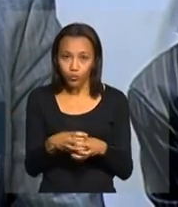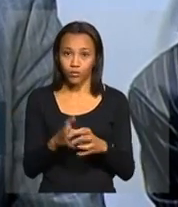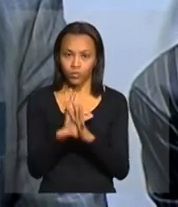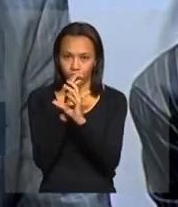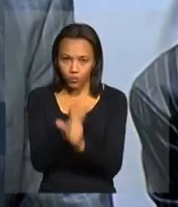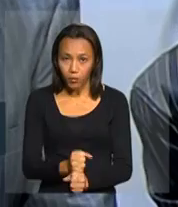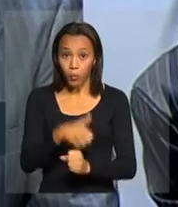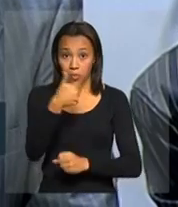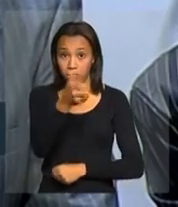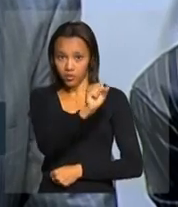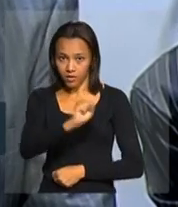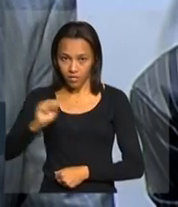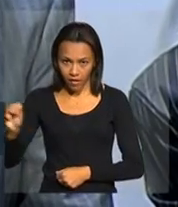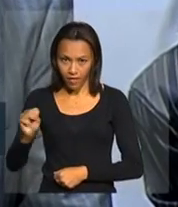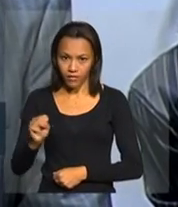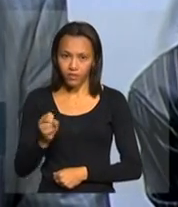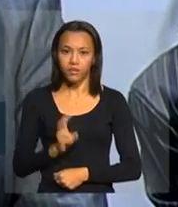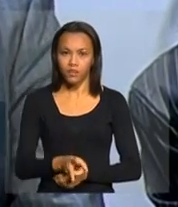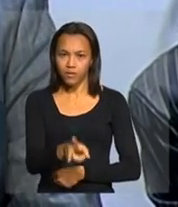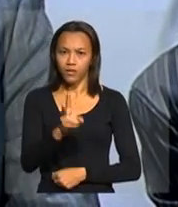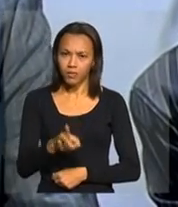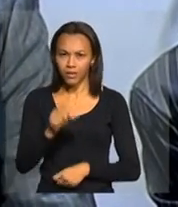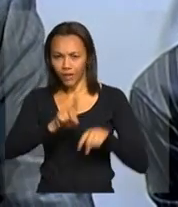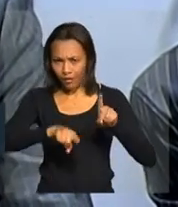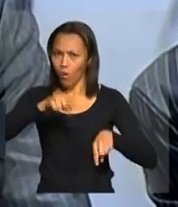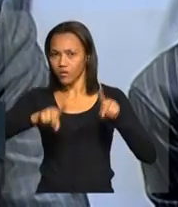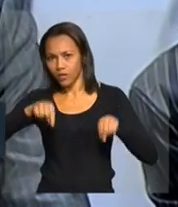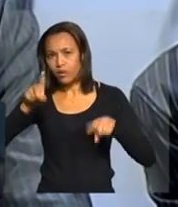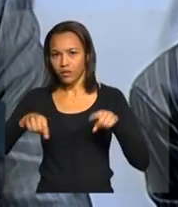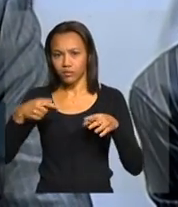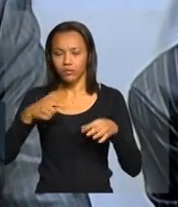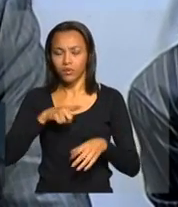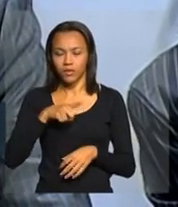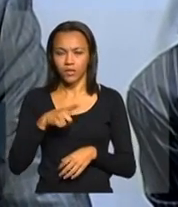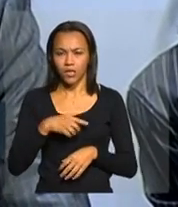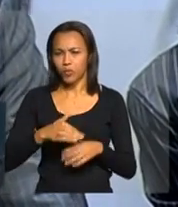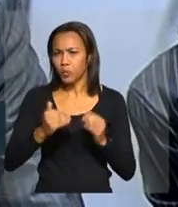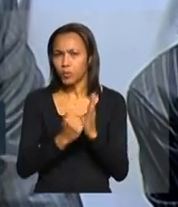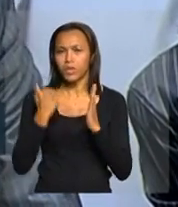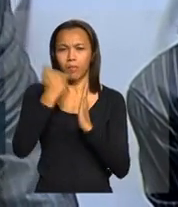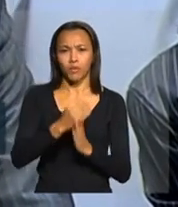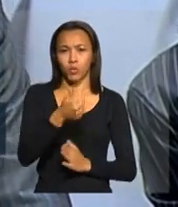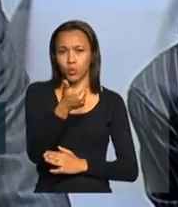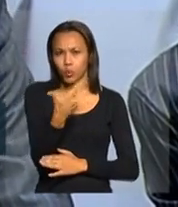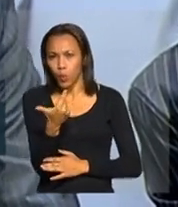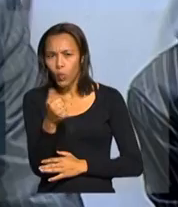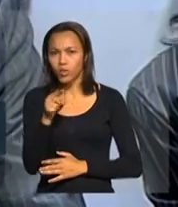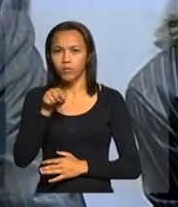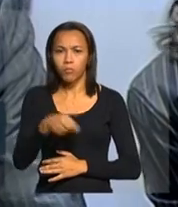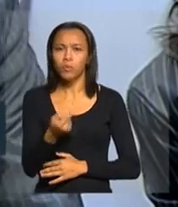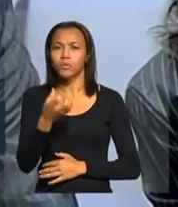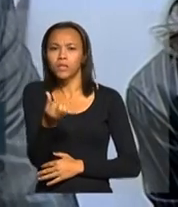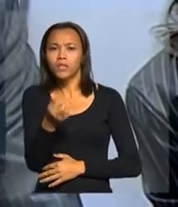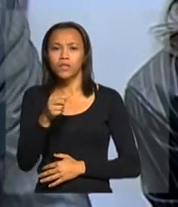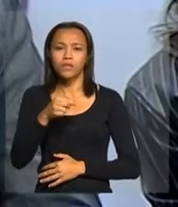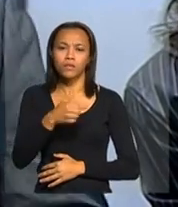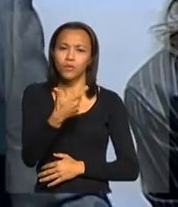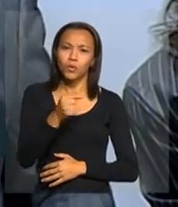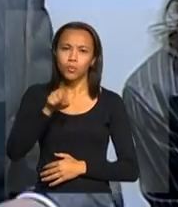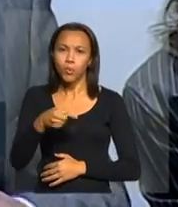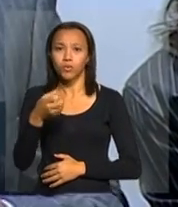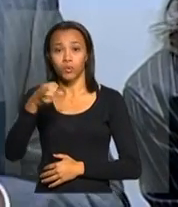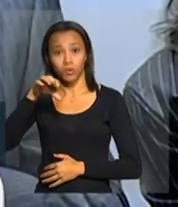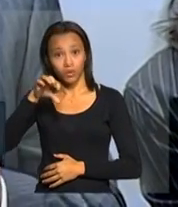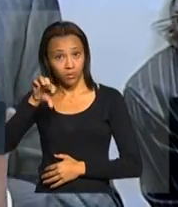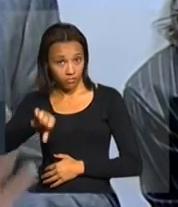do primeiro semestre, isso é sazonal, essa oscilação que existe, ultrapassou 12,6, 12,8. 12,8